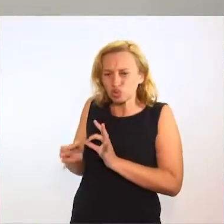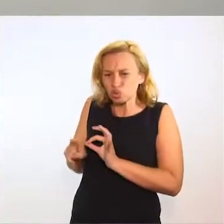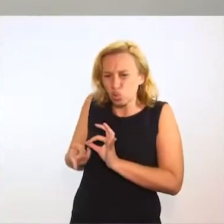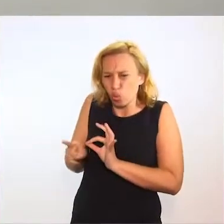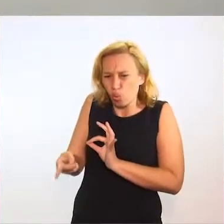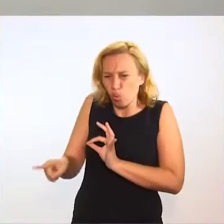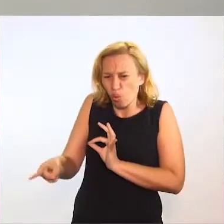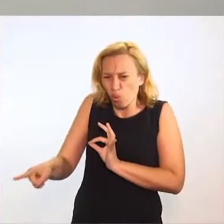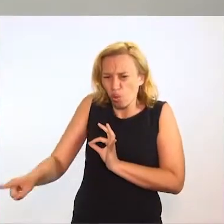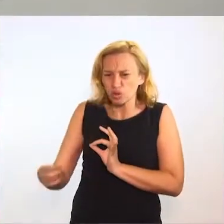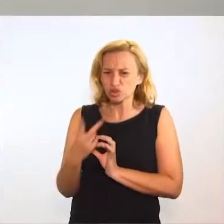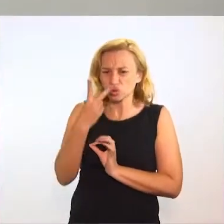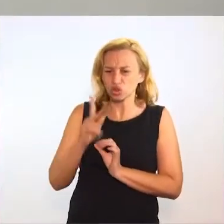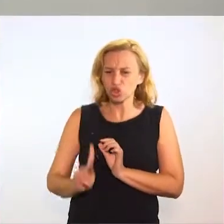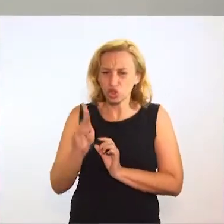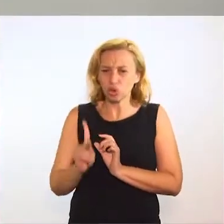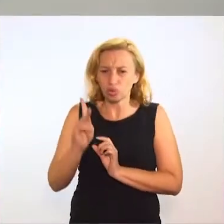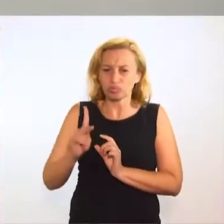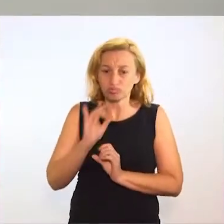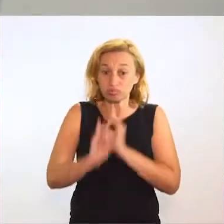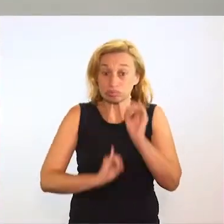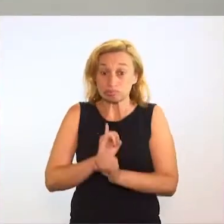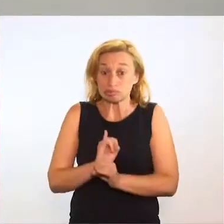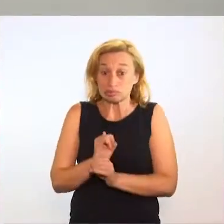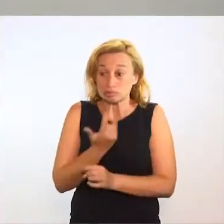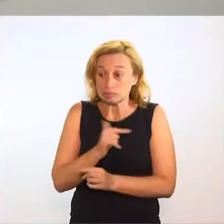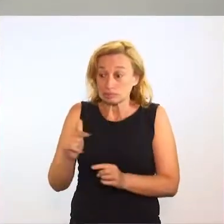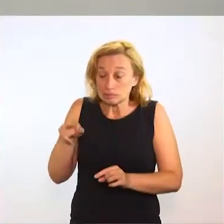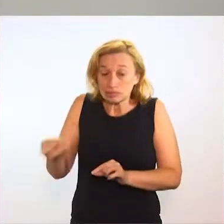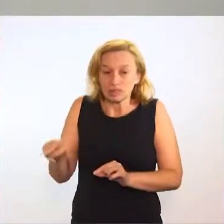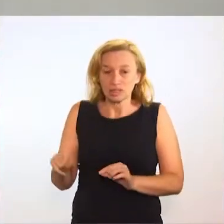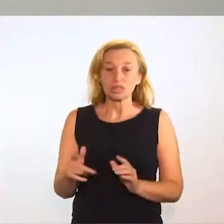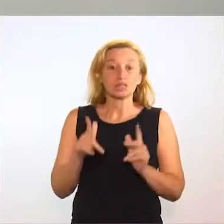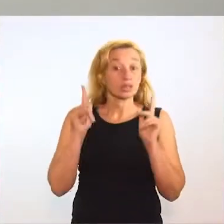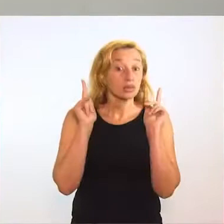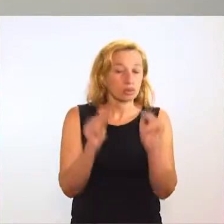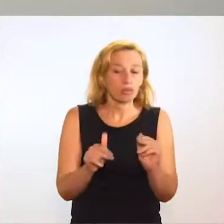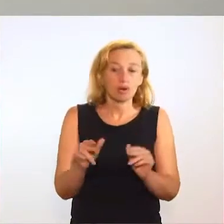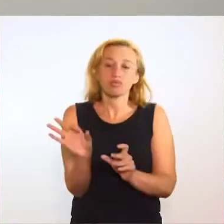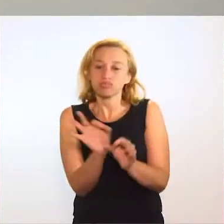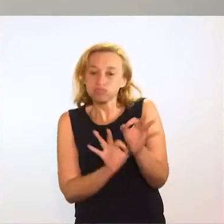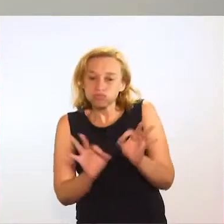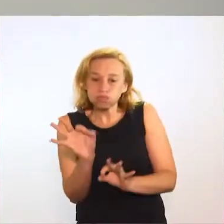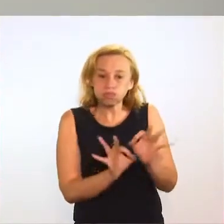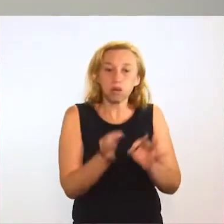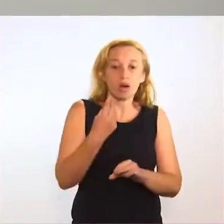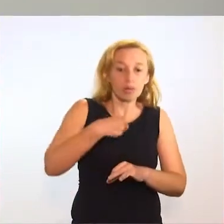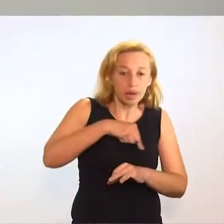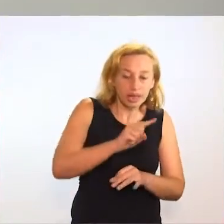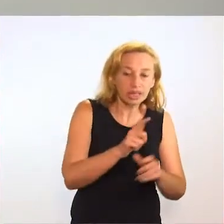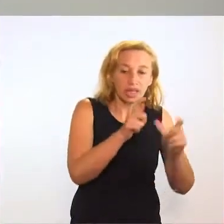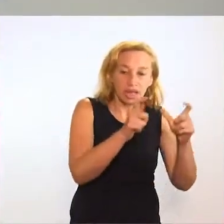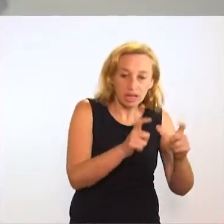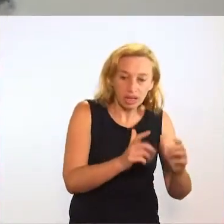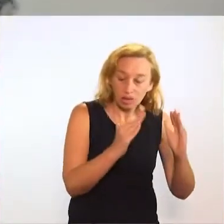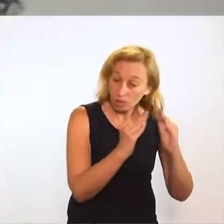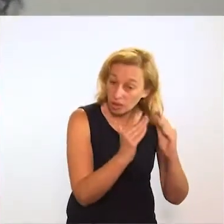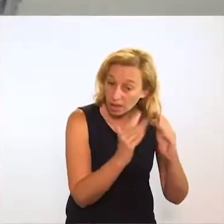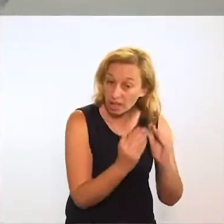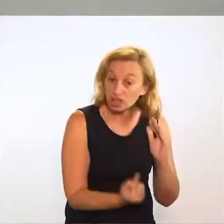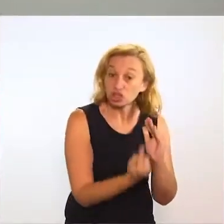lá ficava muito longe, algumas tinham 2 quilômetros, a internet nem chegava lá. E elas, da mesma forma, se organizaram